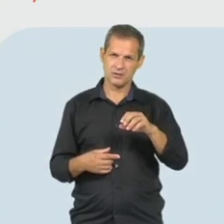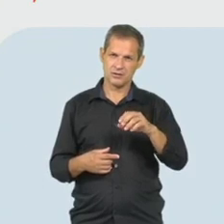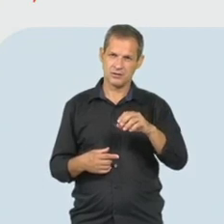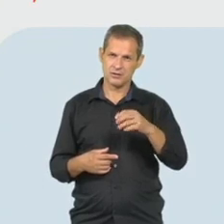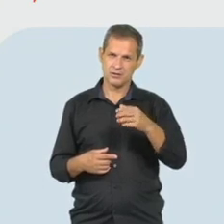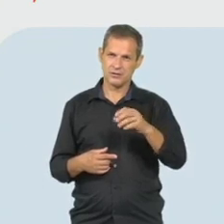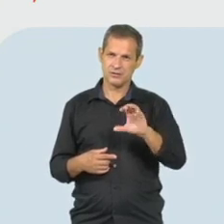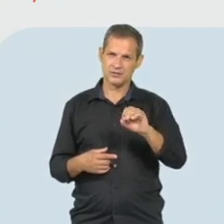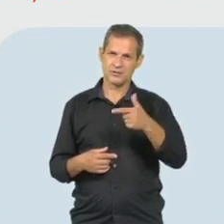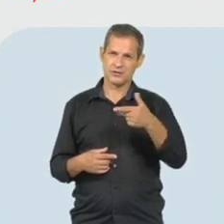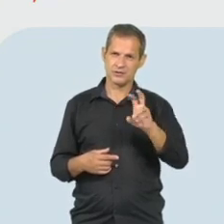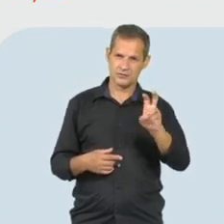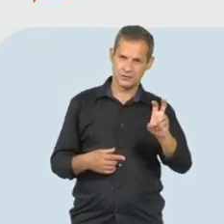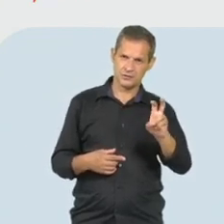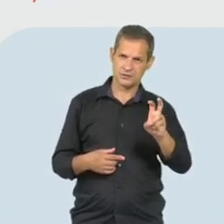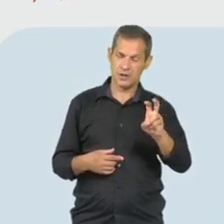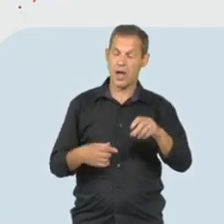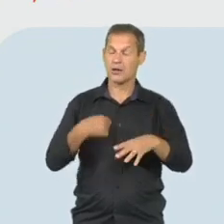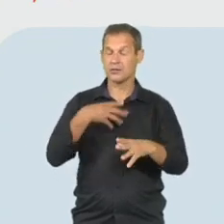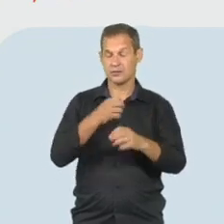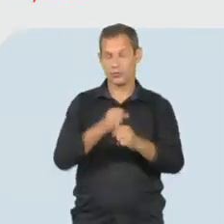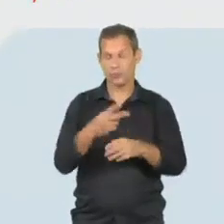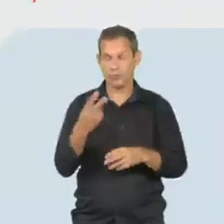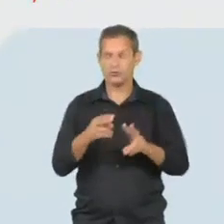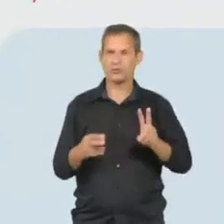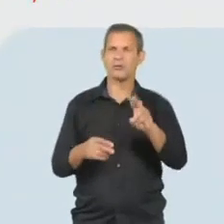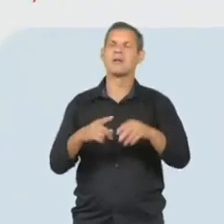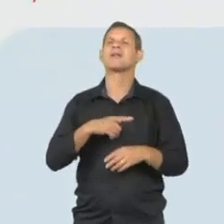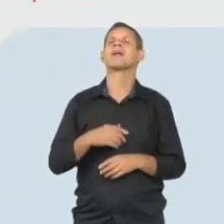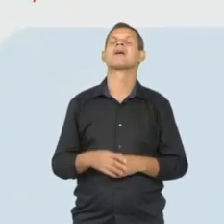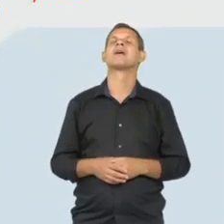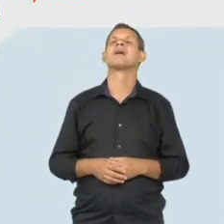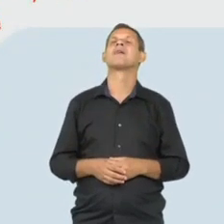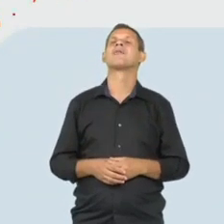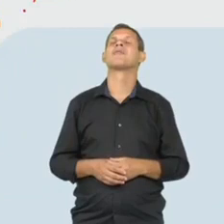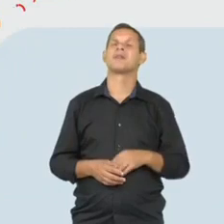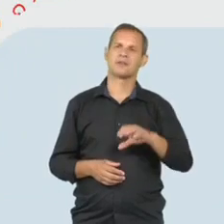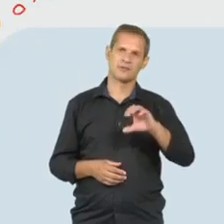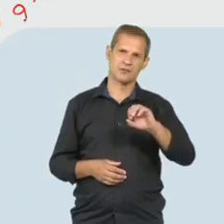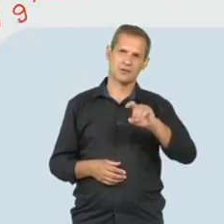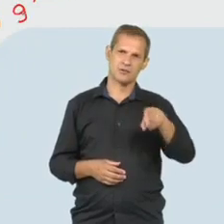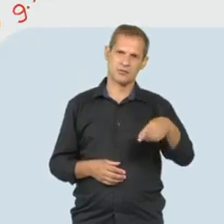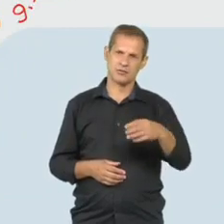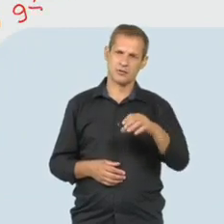0,025. Se eu somar esses dois valores, vai dar quanto? Vai dar